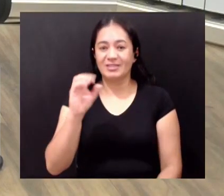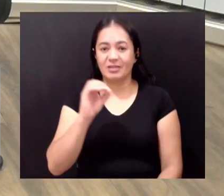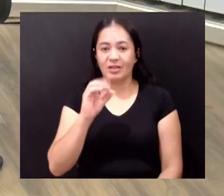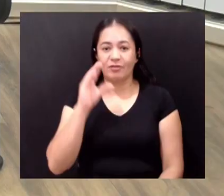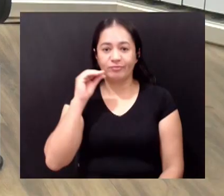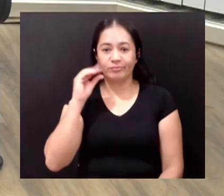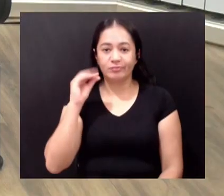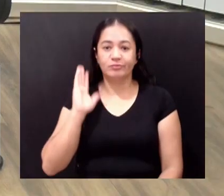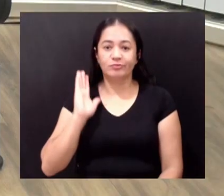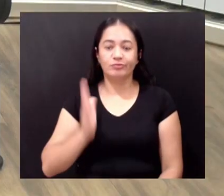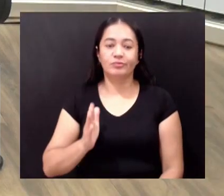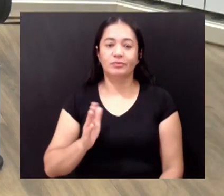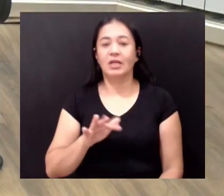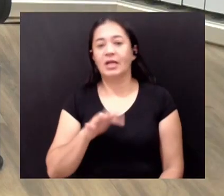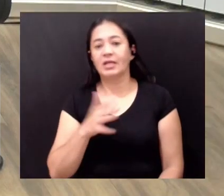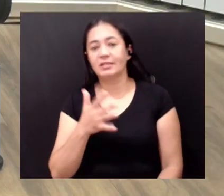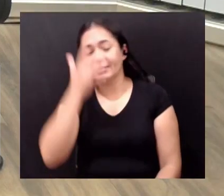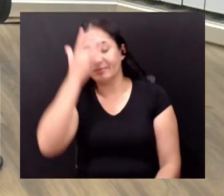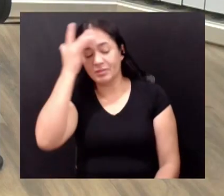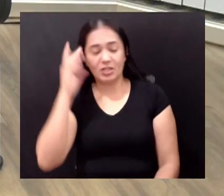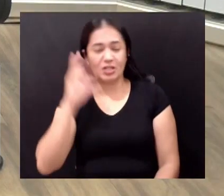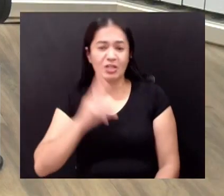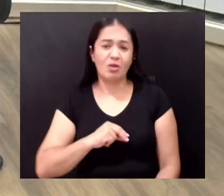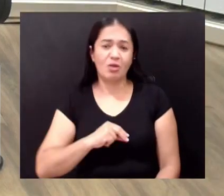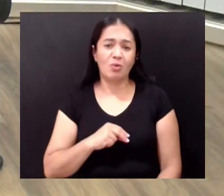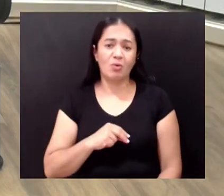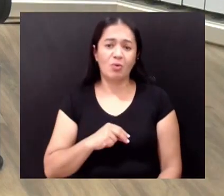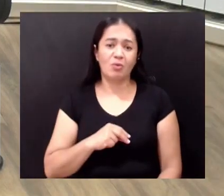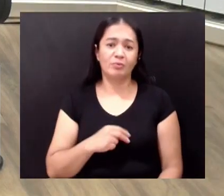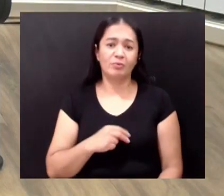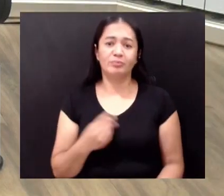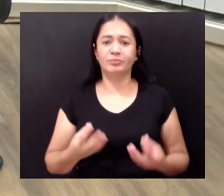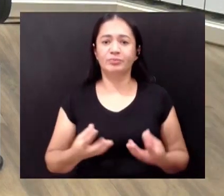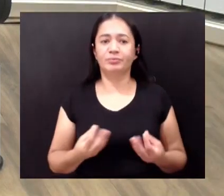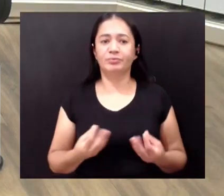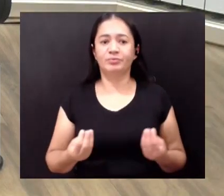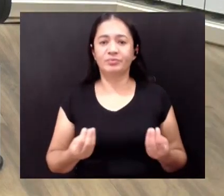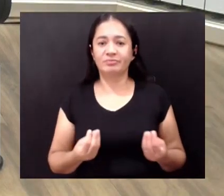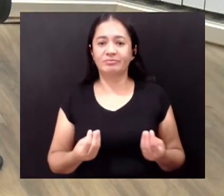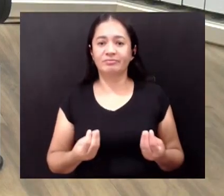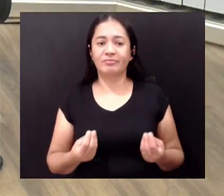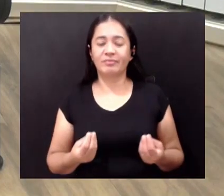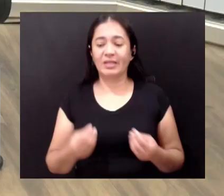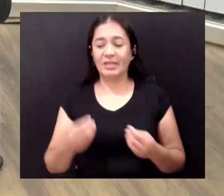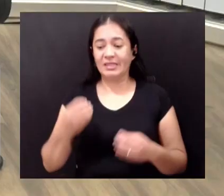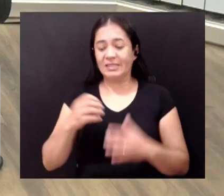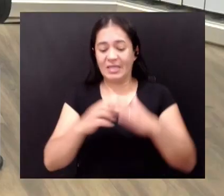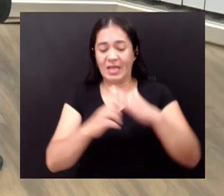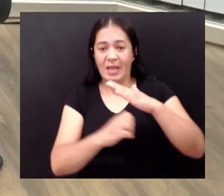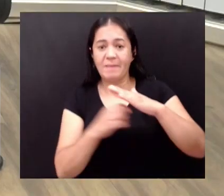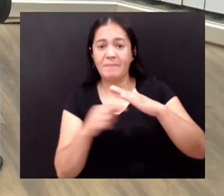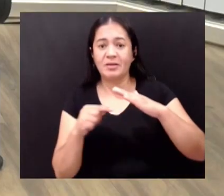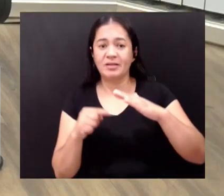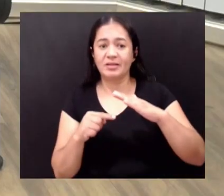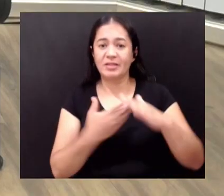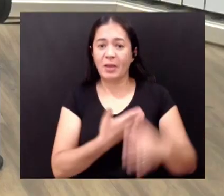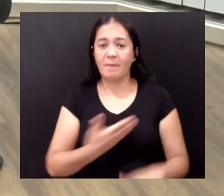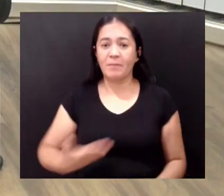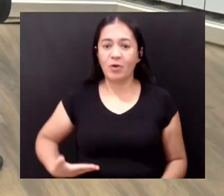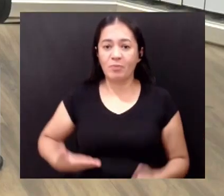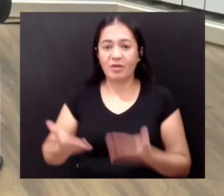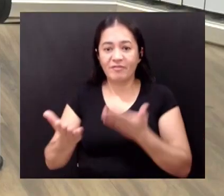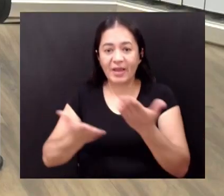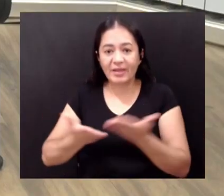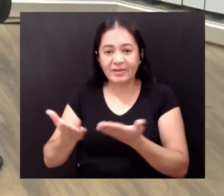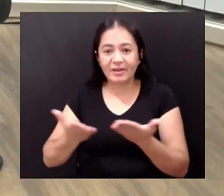as pessoas falam, poxa, mas aí, será que a empresa pública vai tratar o funcionário da mesma forma